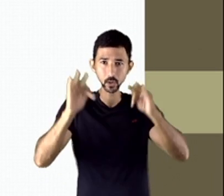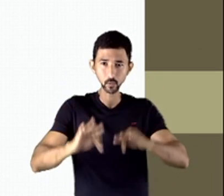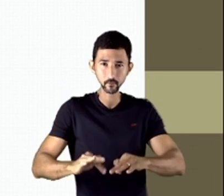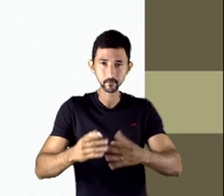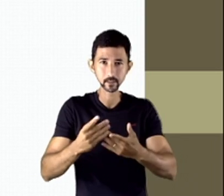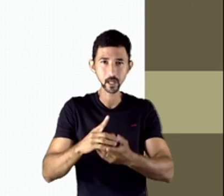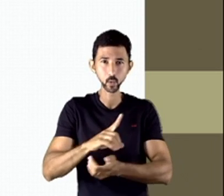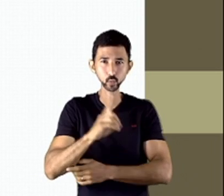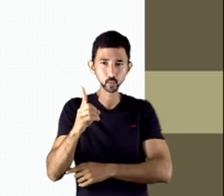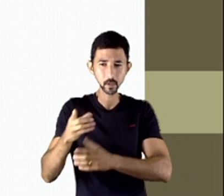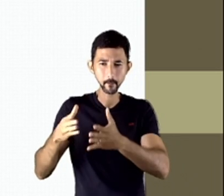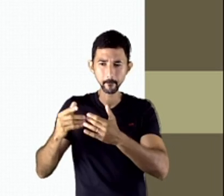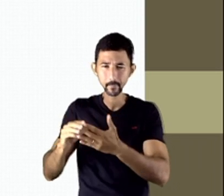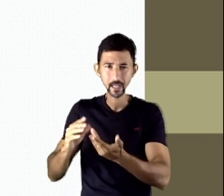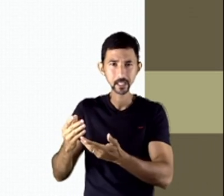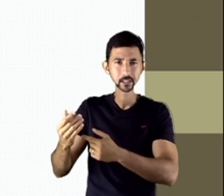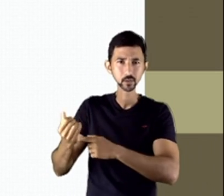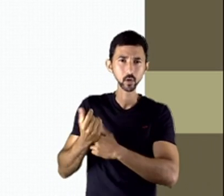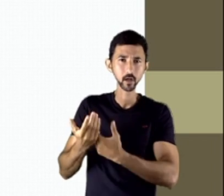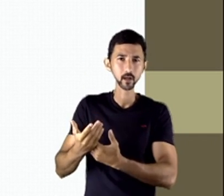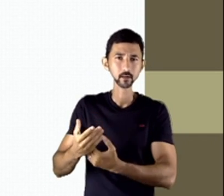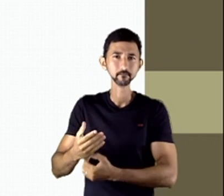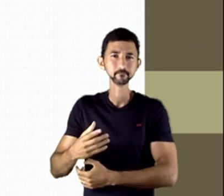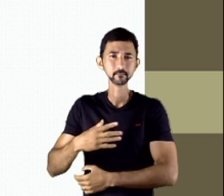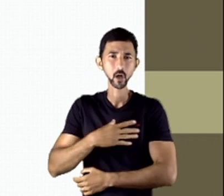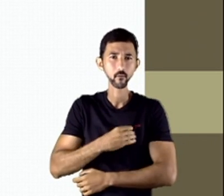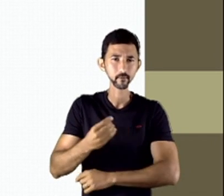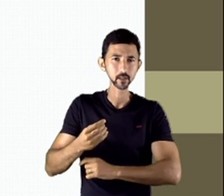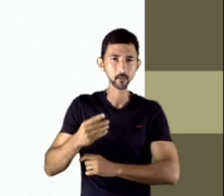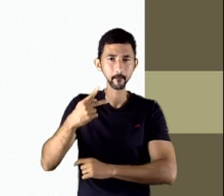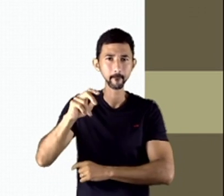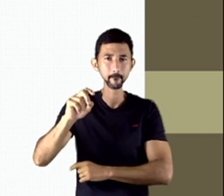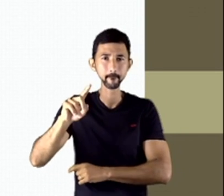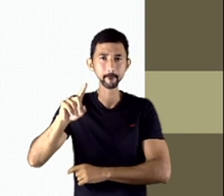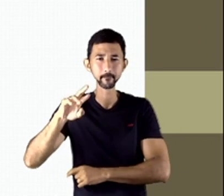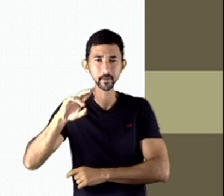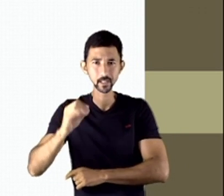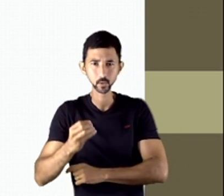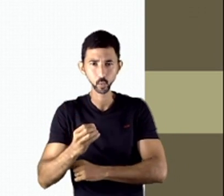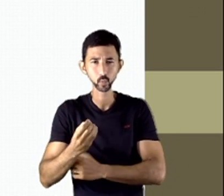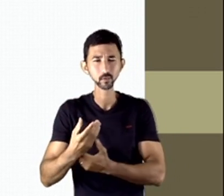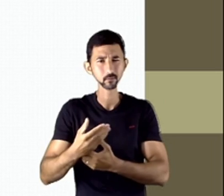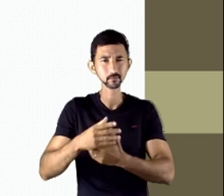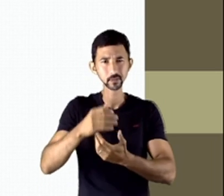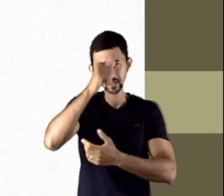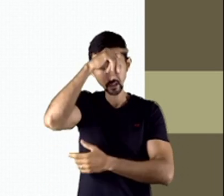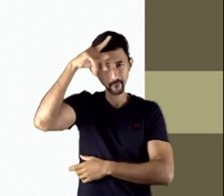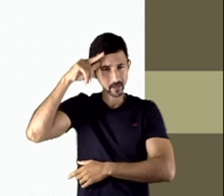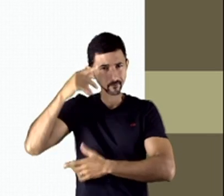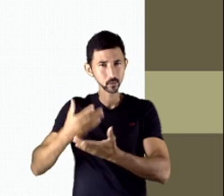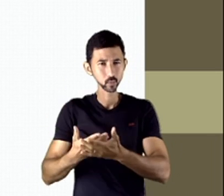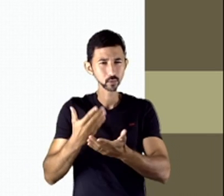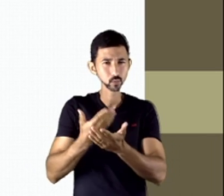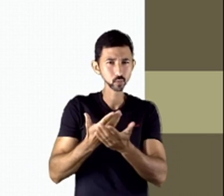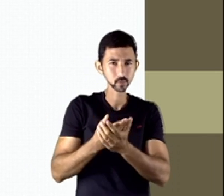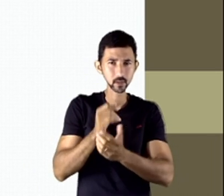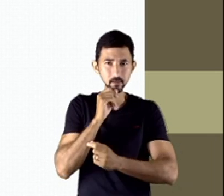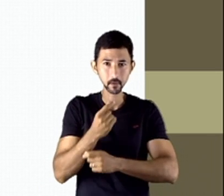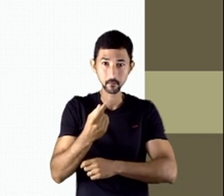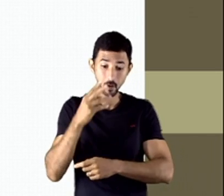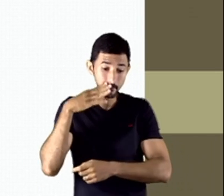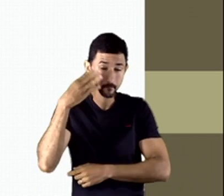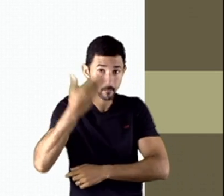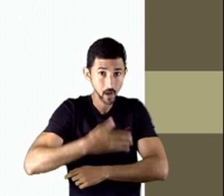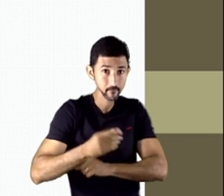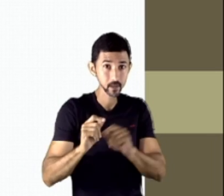ajuda ao seu filho chamado Pedro, que também é aluno da Rede Municipal de Ensino, para verificar se a receita